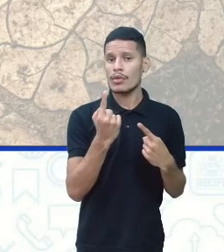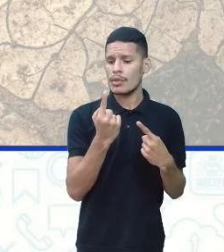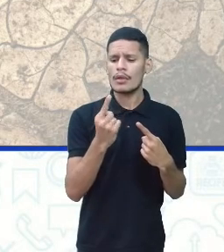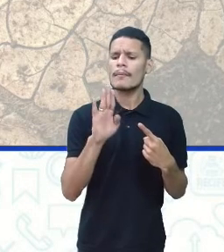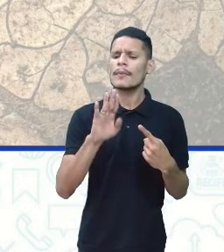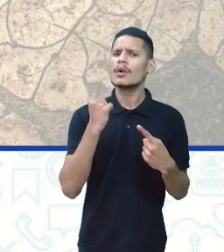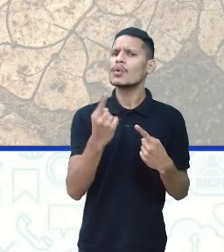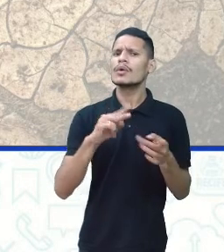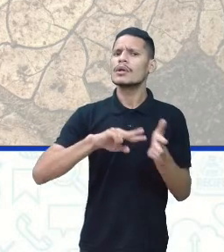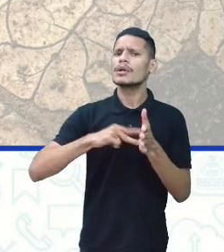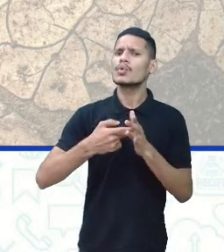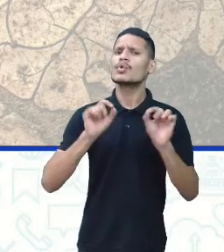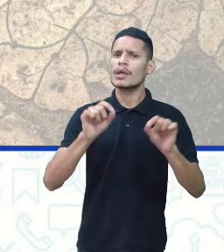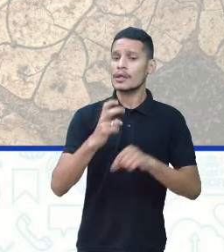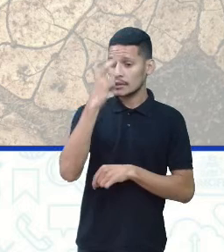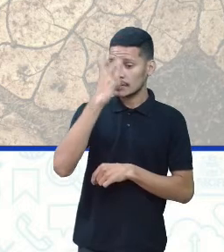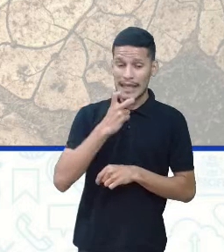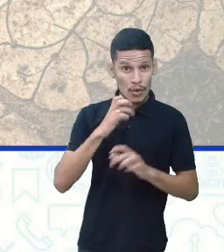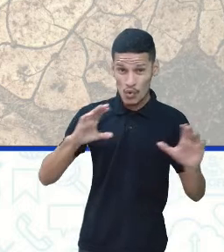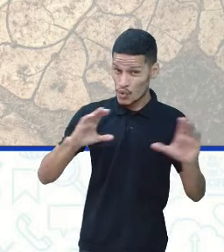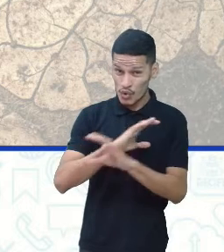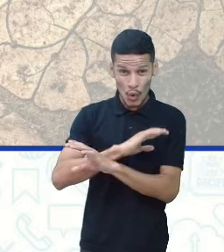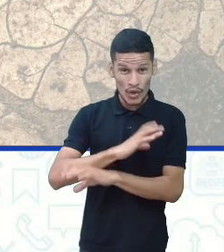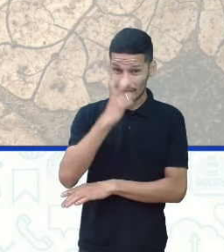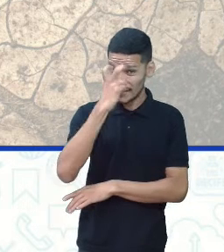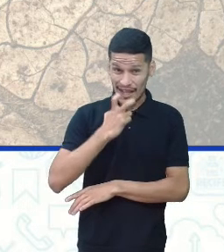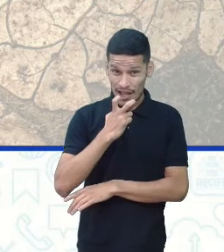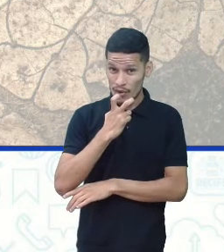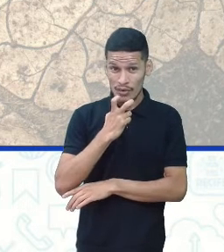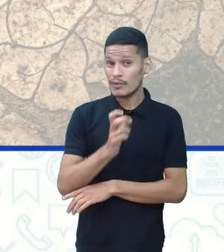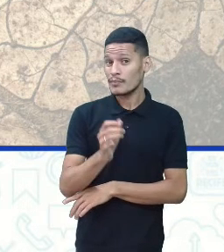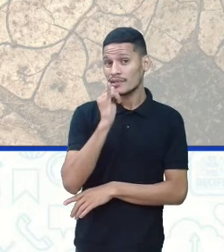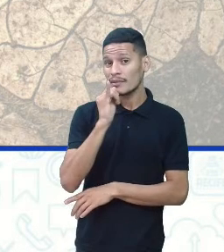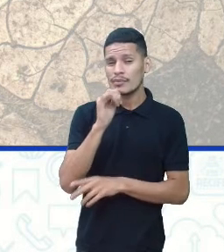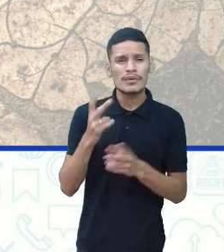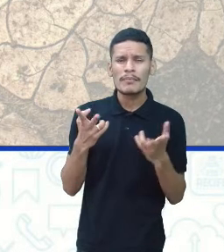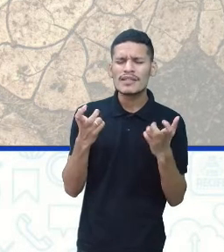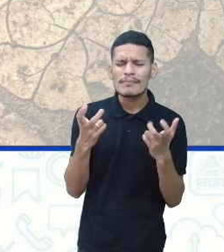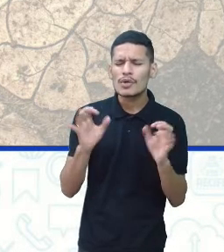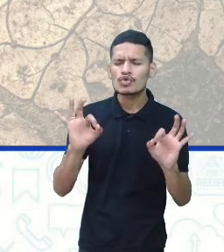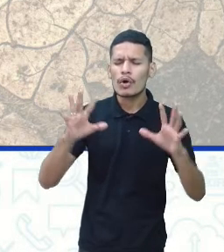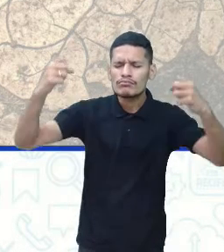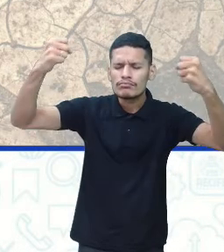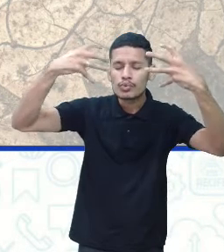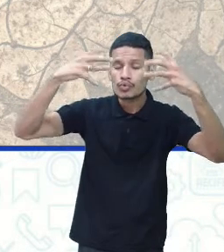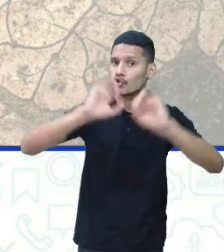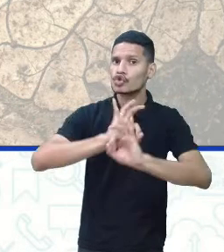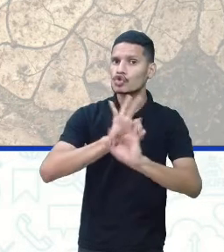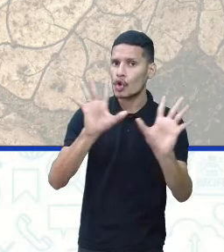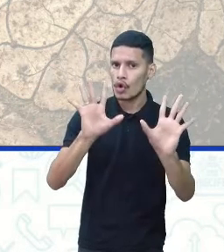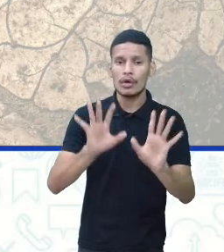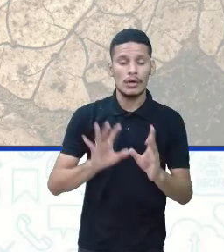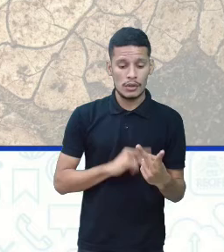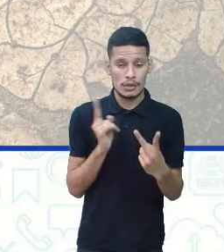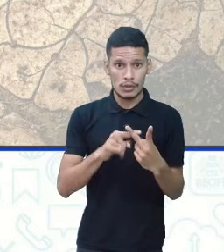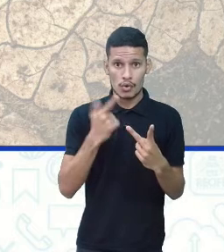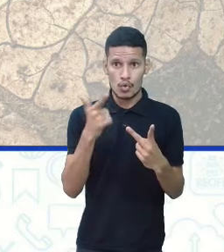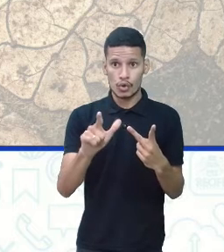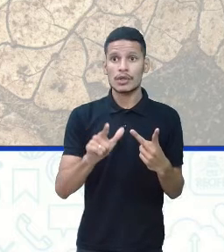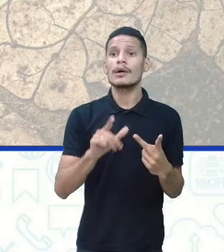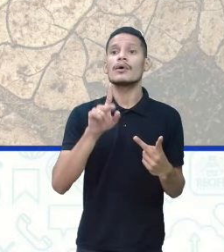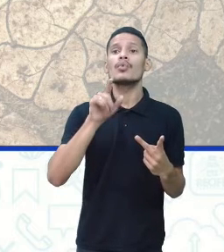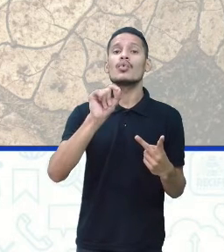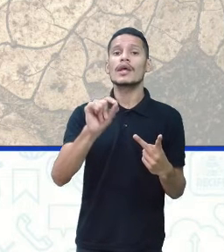B1, que é para cego totais, né? Ou só com percepção de luz. A gente também vai ter atletas